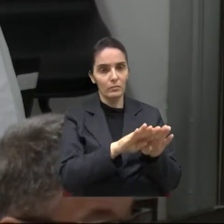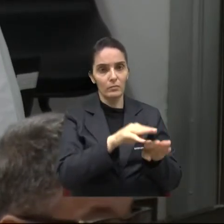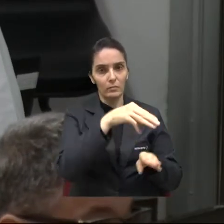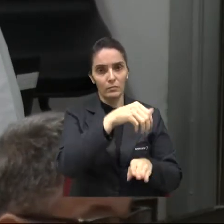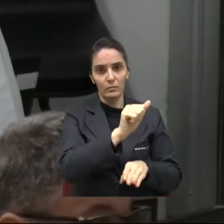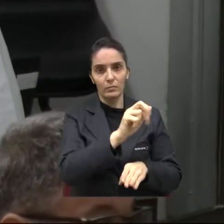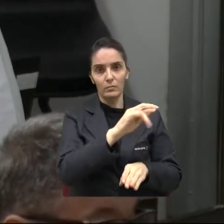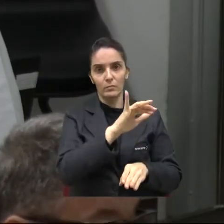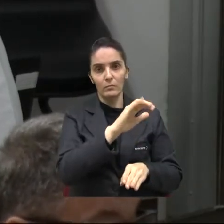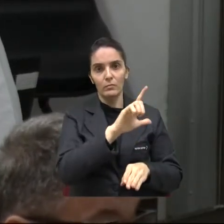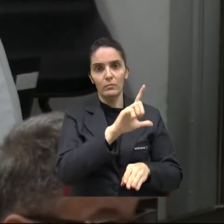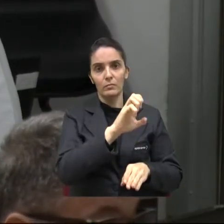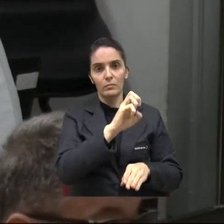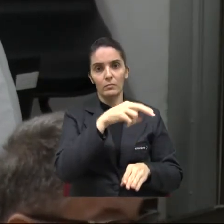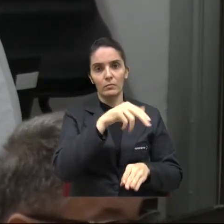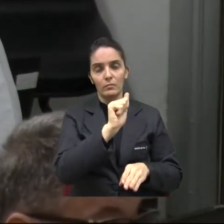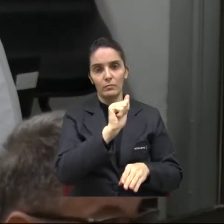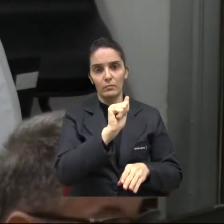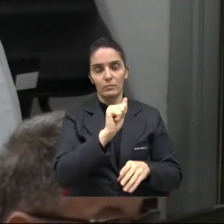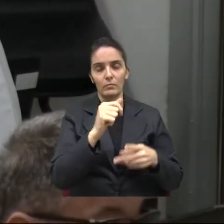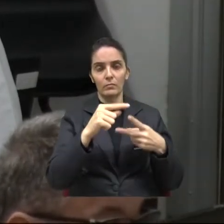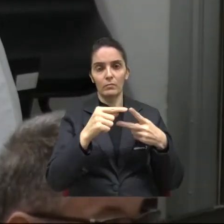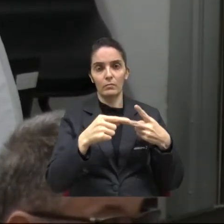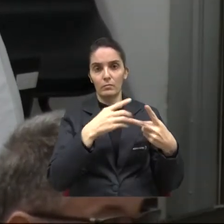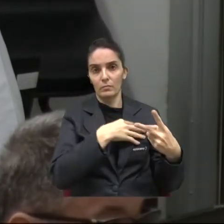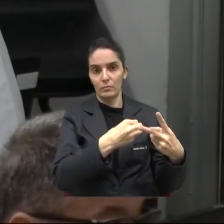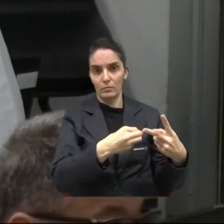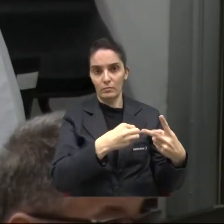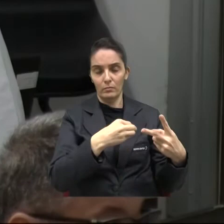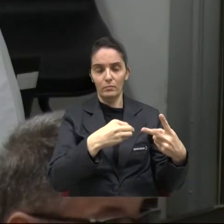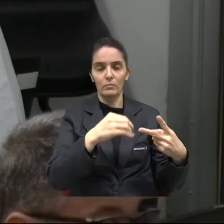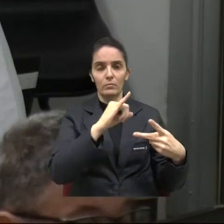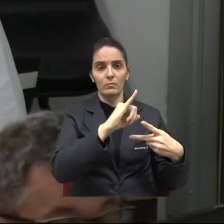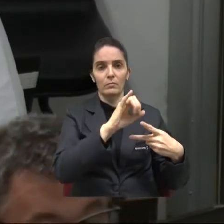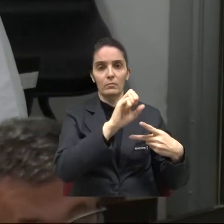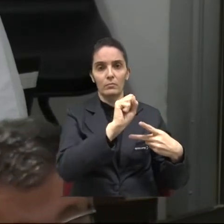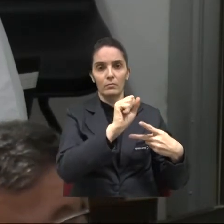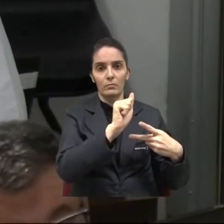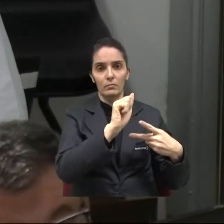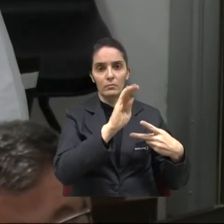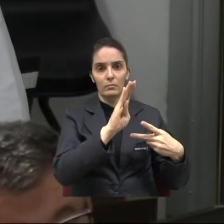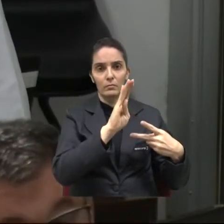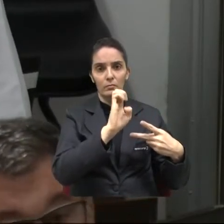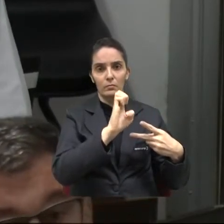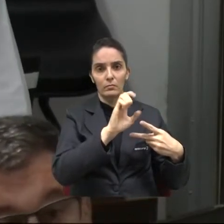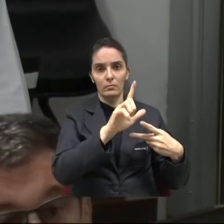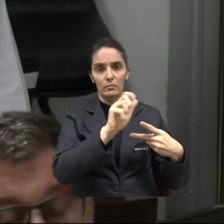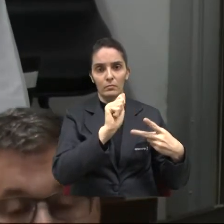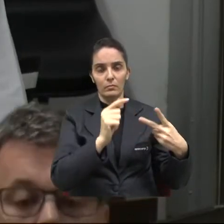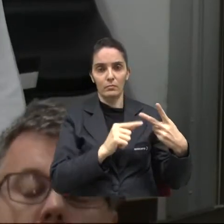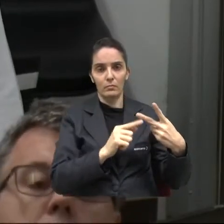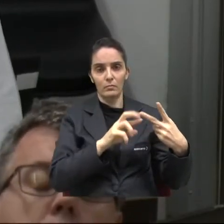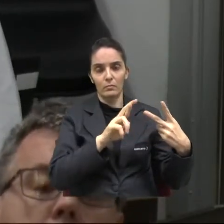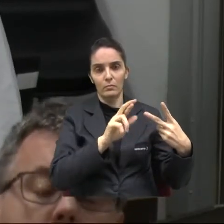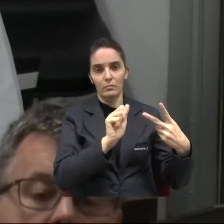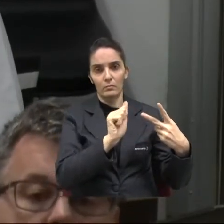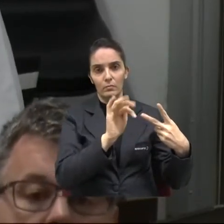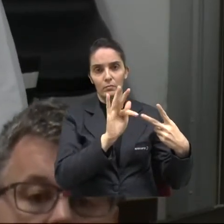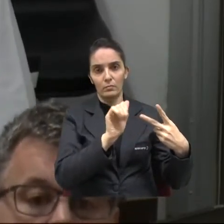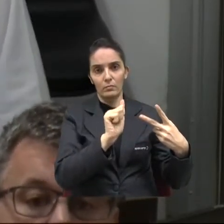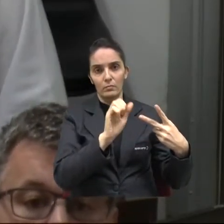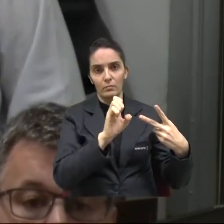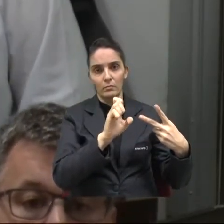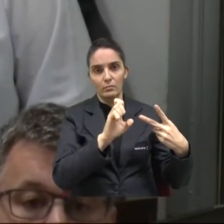os filhos, o Israel, a Isabela, a Sara e amigos. Quando eu me converti no ano de 90, final